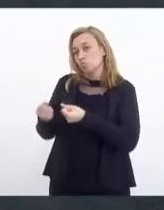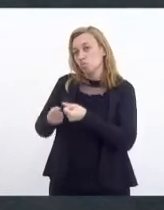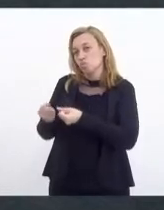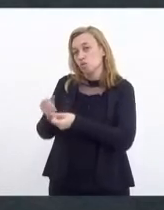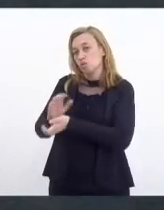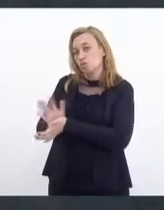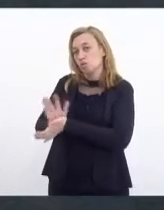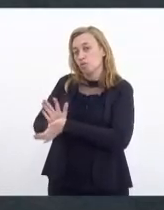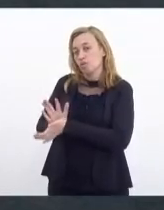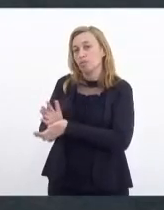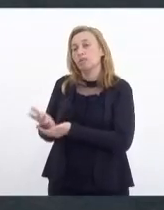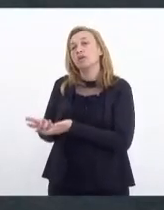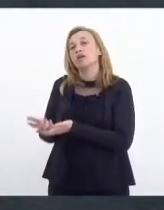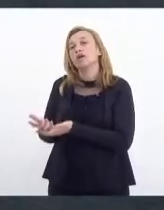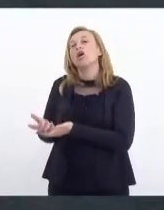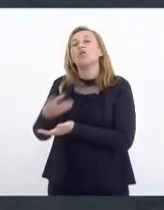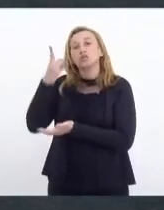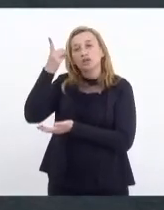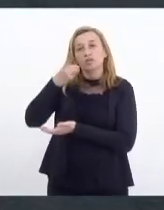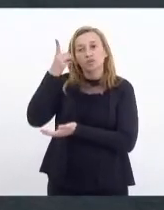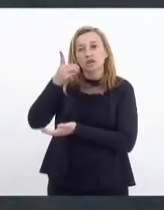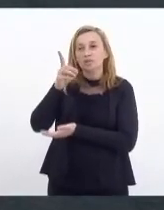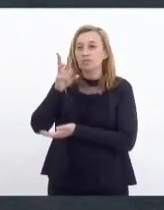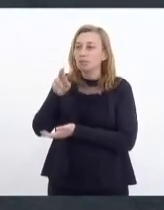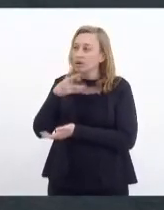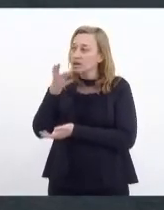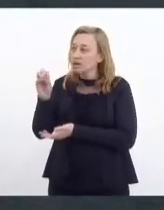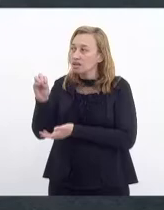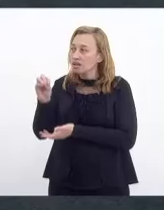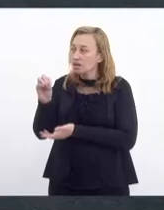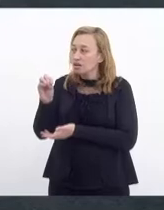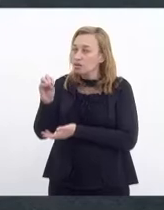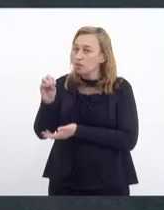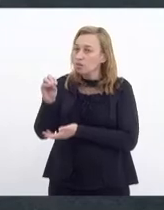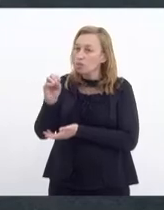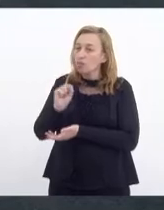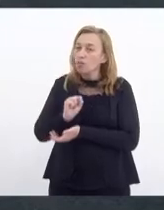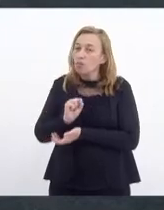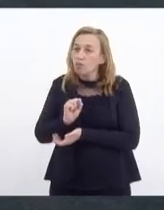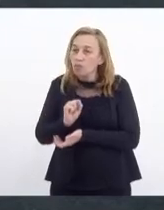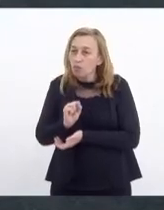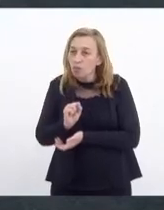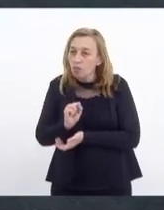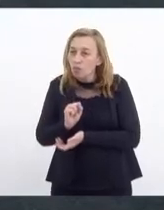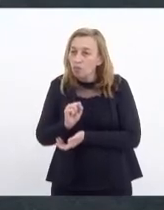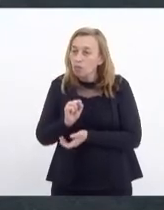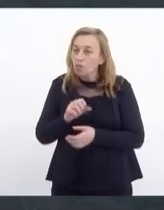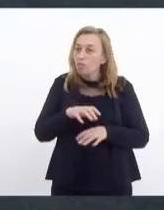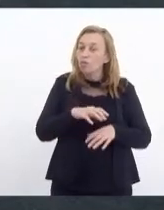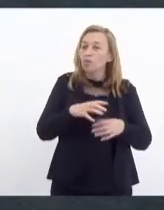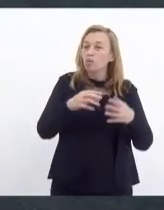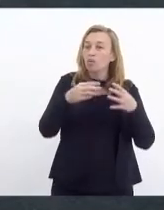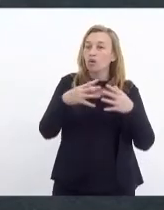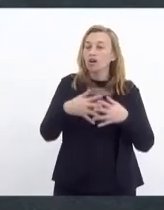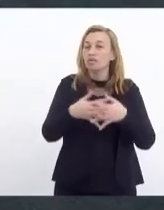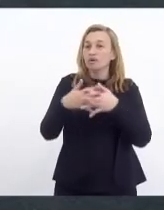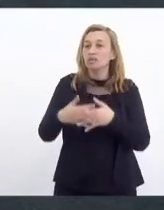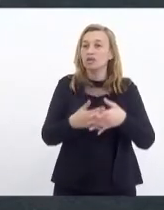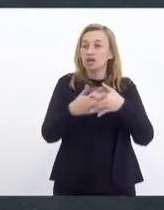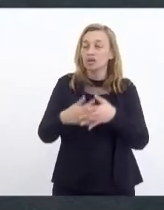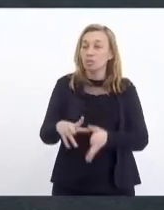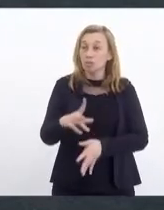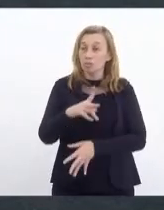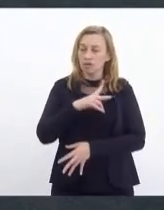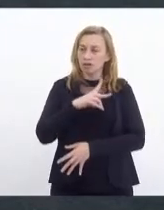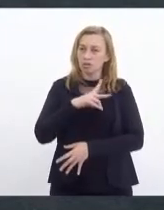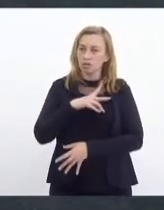está tentando, e é justo que o faça, para o transportador caminhoneiro individual. E por